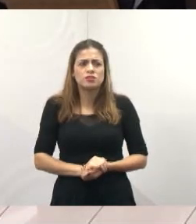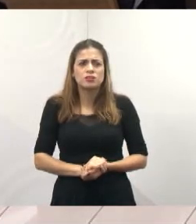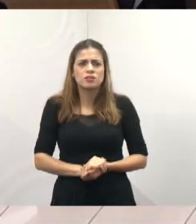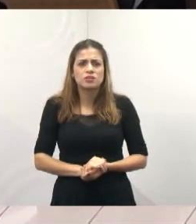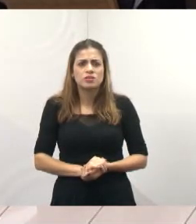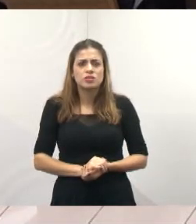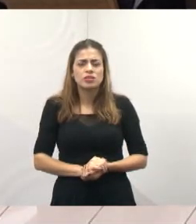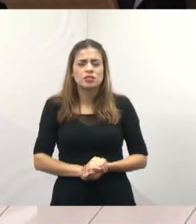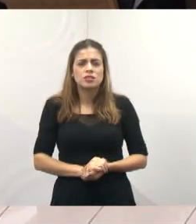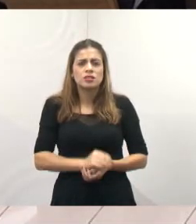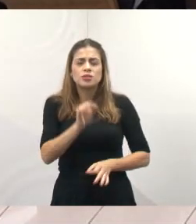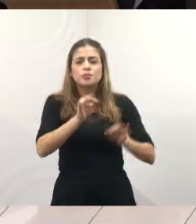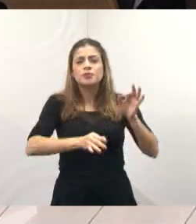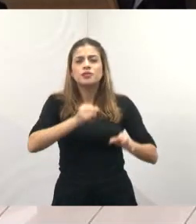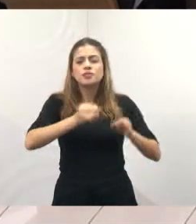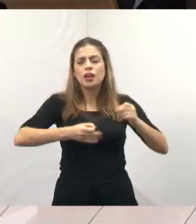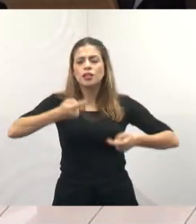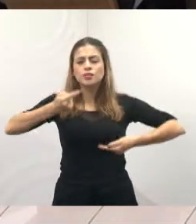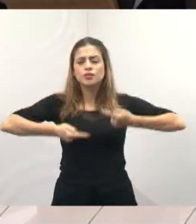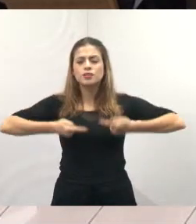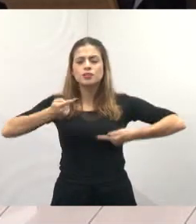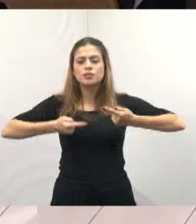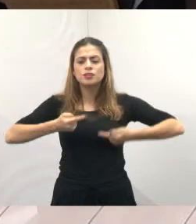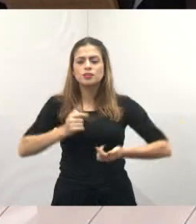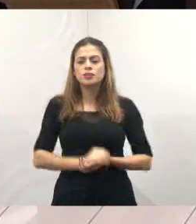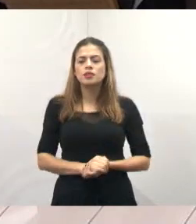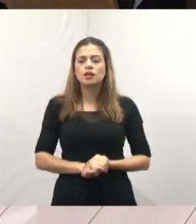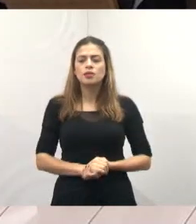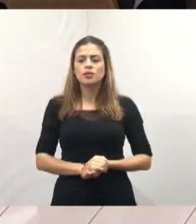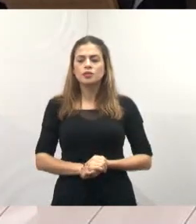O processo continua em discussão.